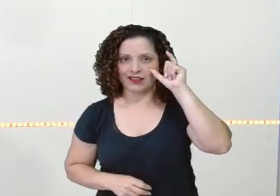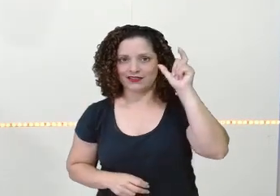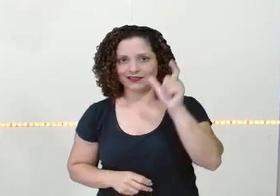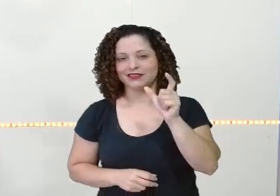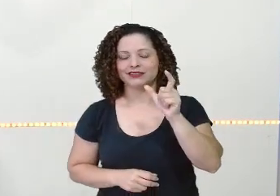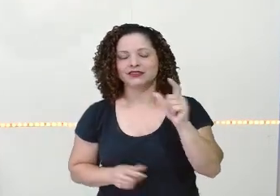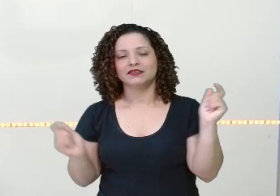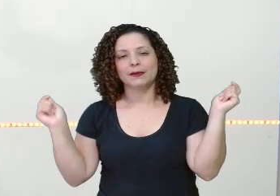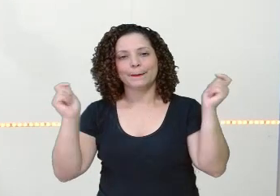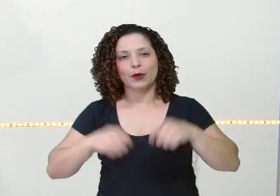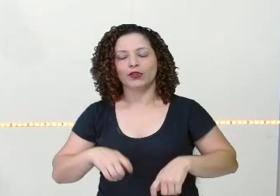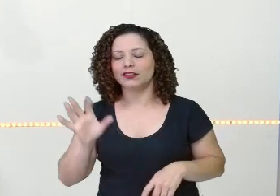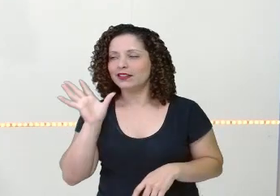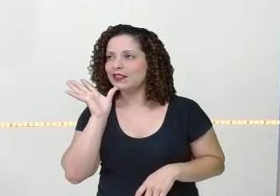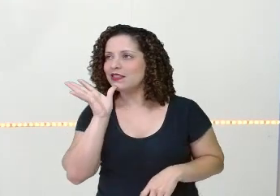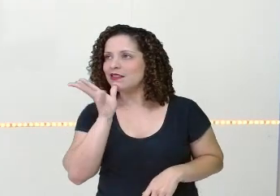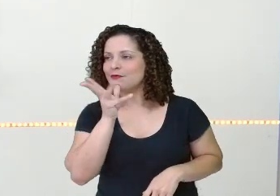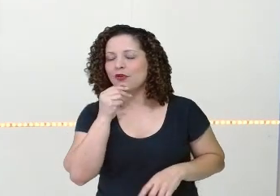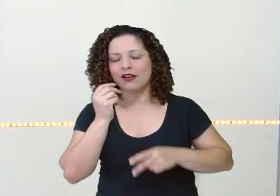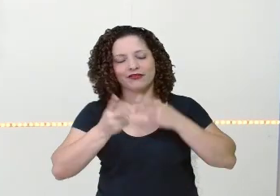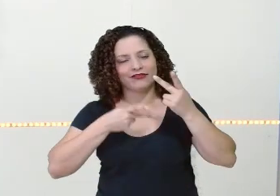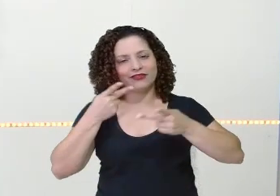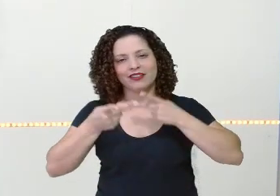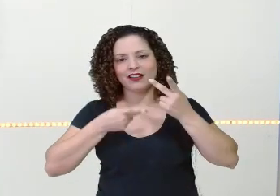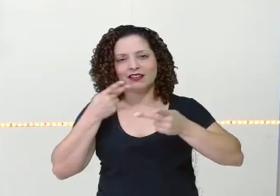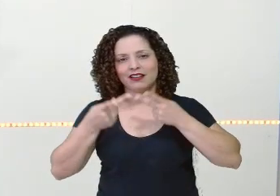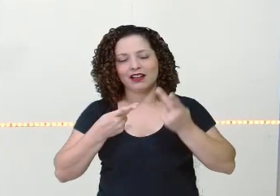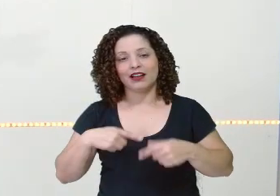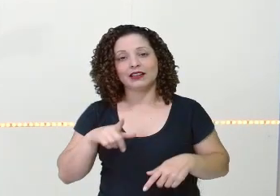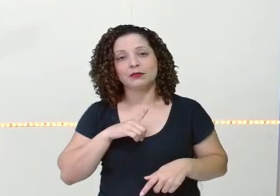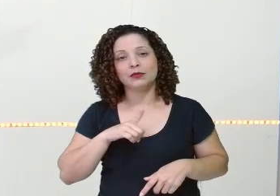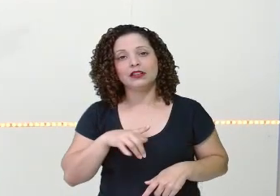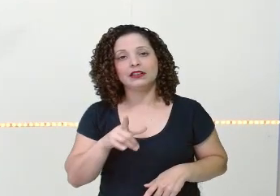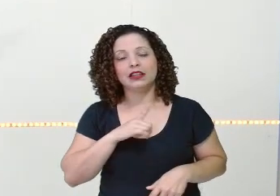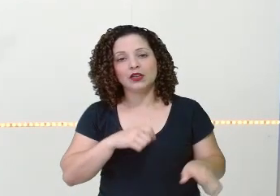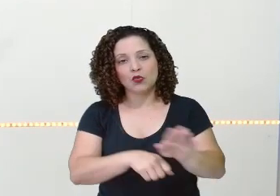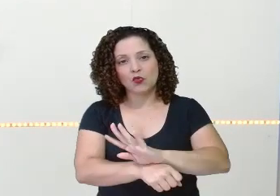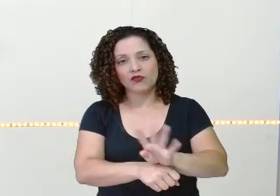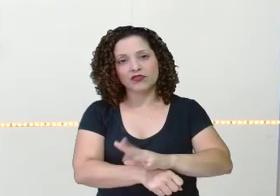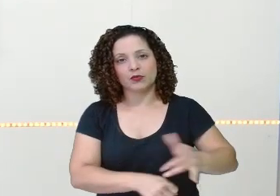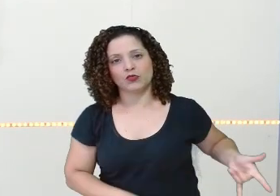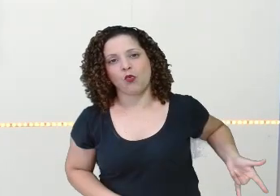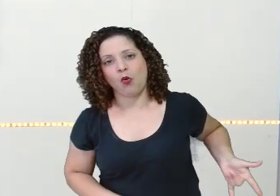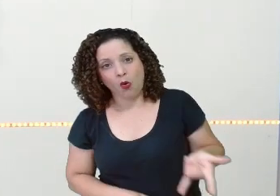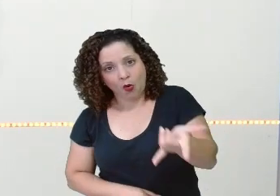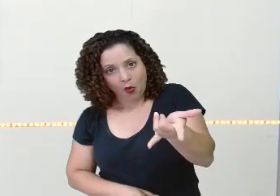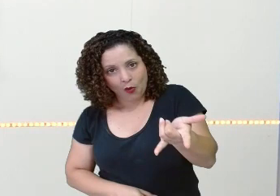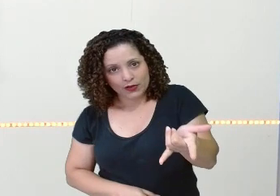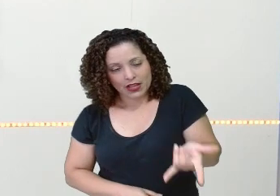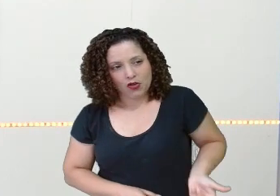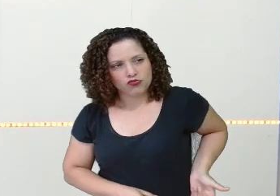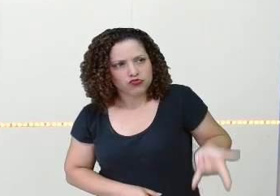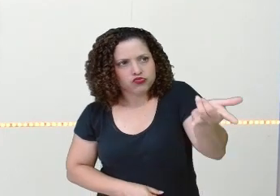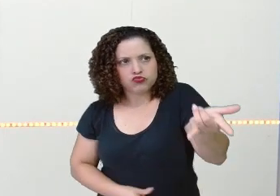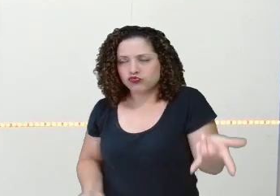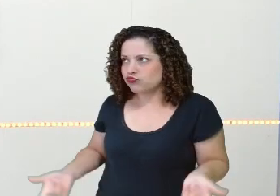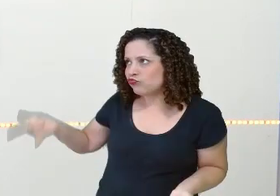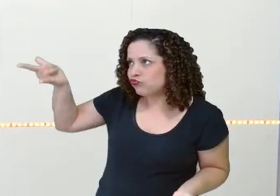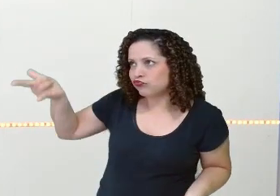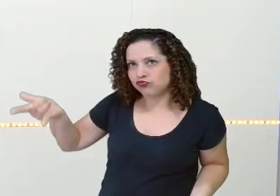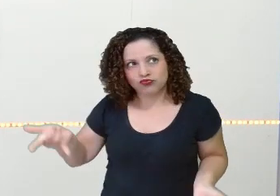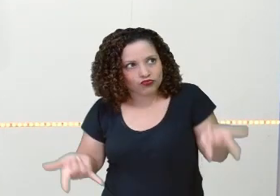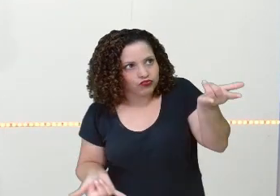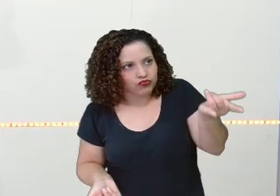gente pode demorar bastante falando sobre isso. O Homem-Aranha, né, teve um filme falando sobre isso, sobre várias dimensões, o